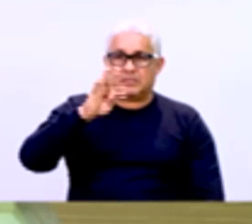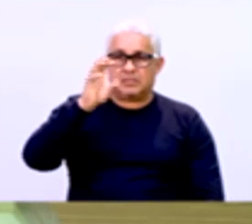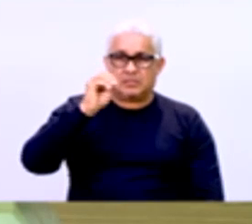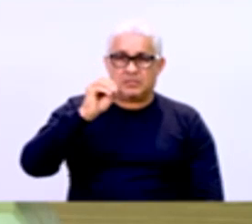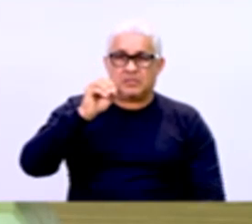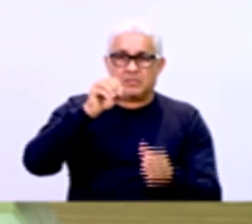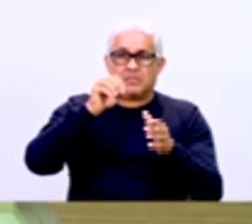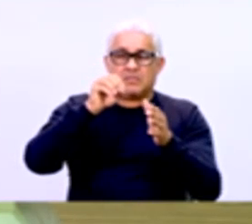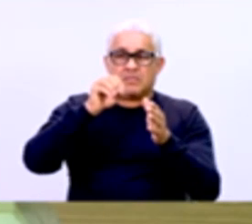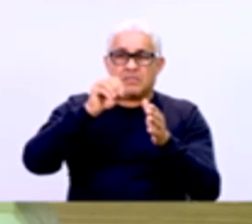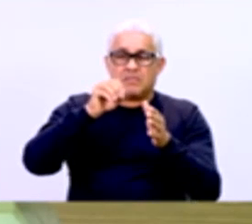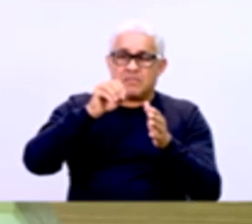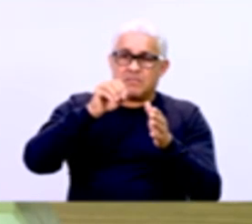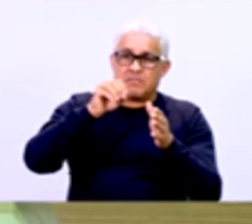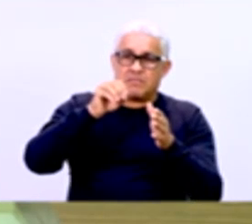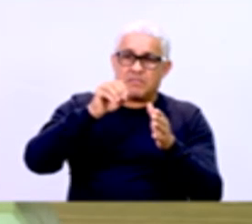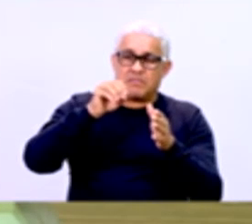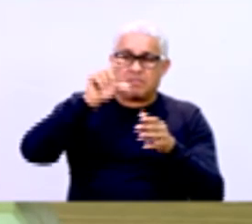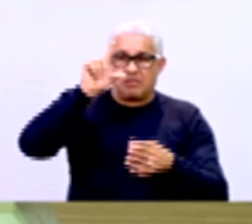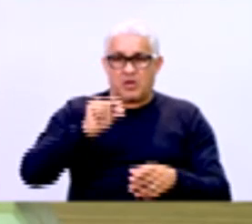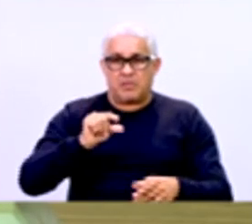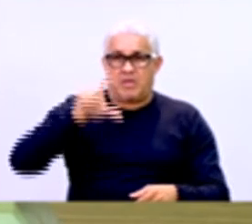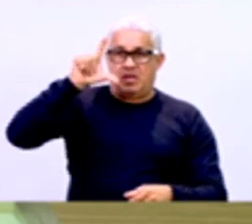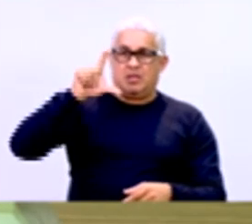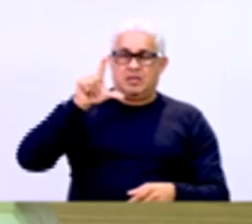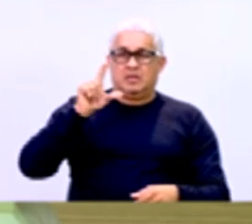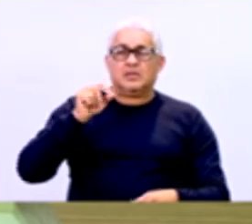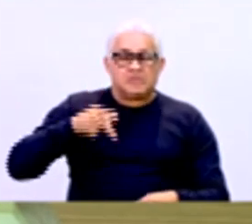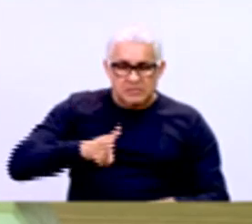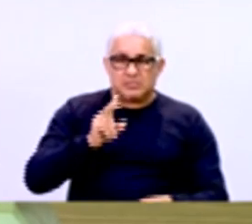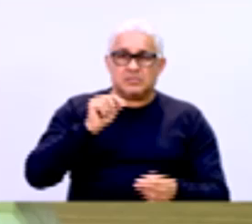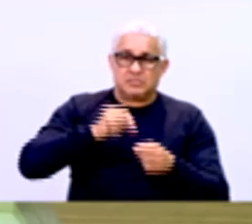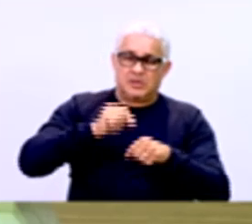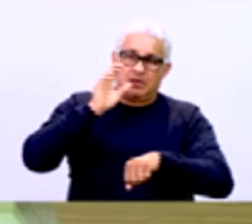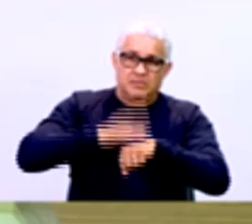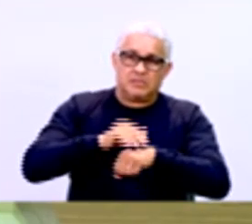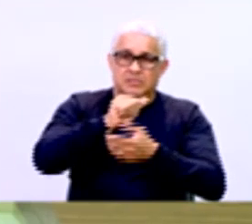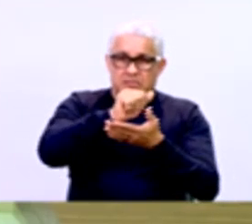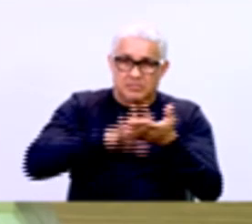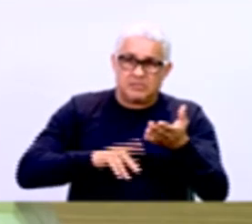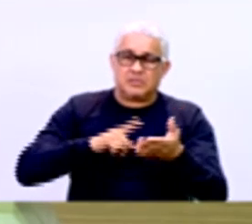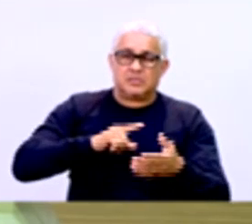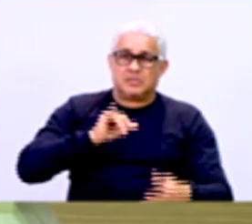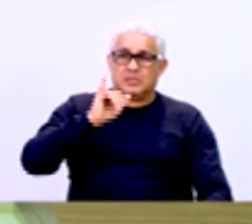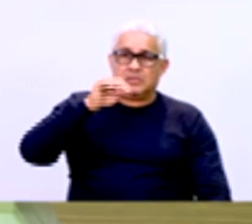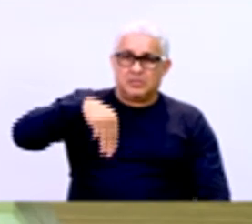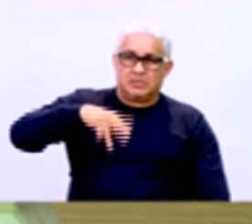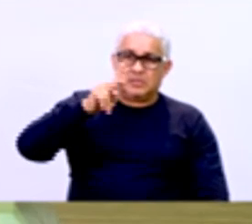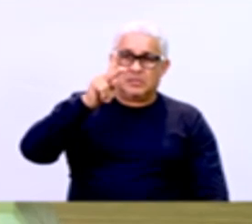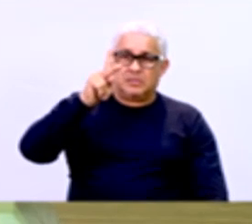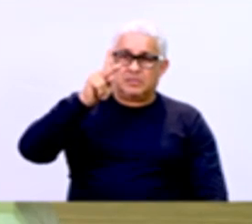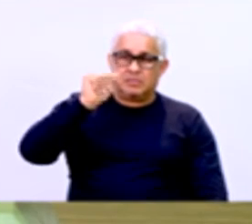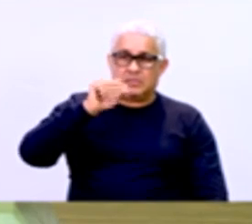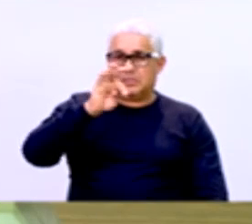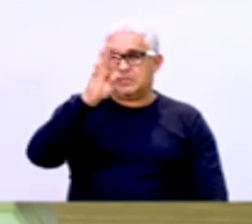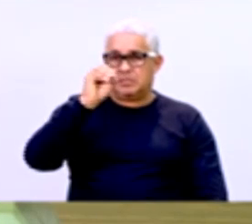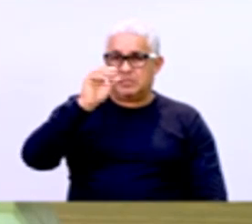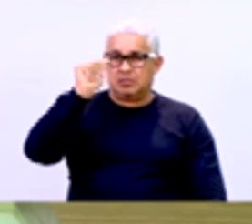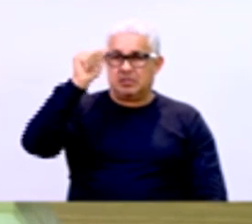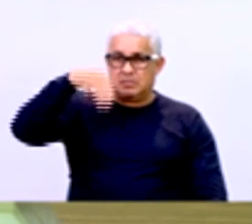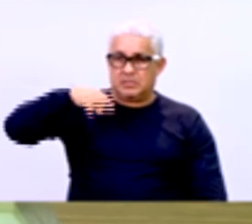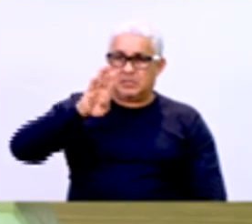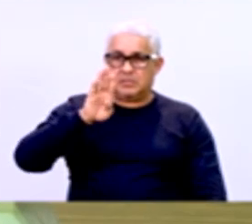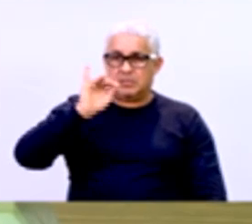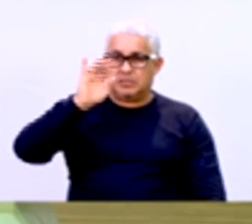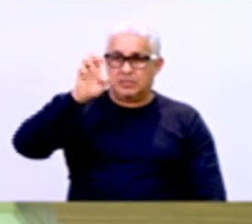ou maior. Mas sempre que você faz uma atividade, ela vai gerar algum impacto ambiental. O que se procura com o TI